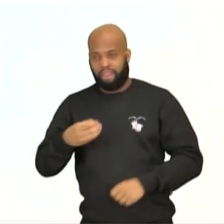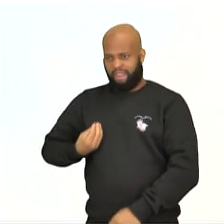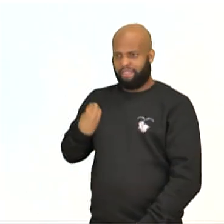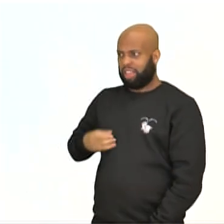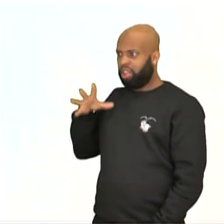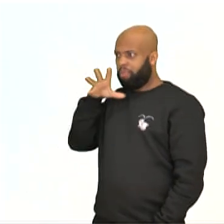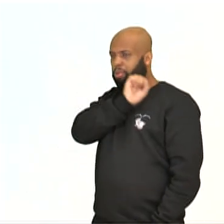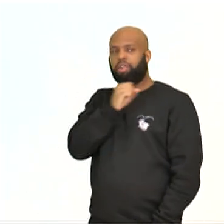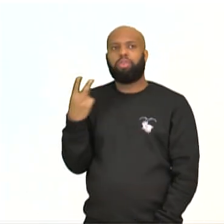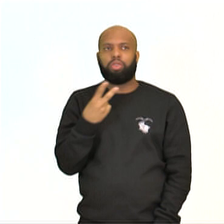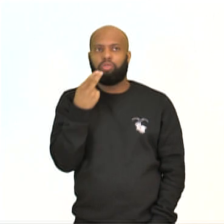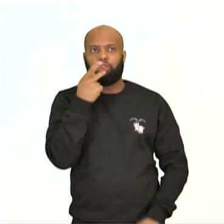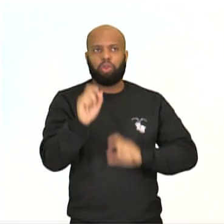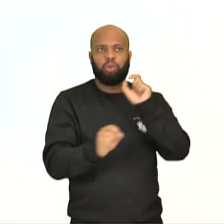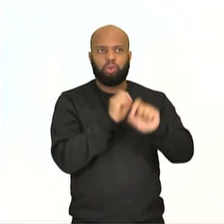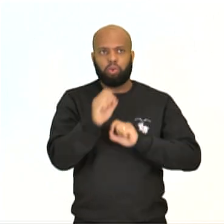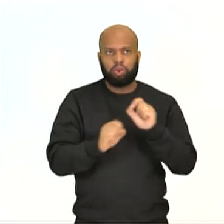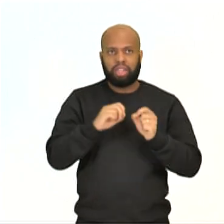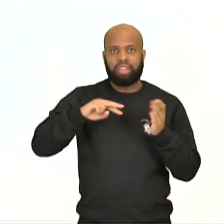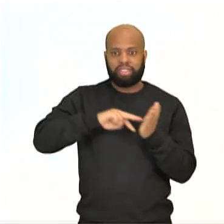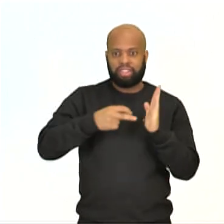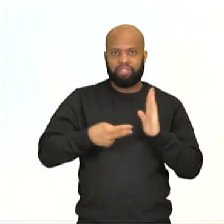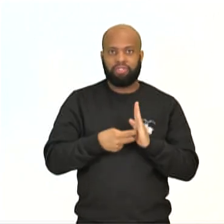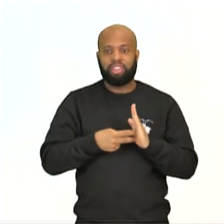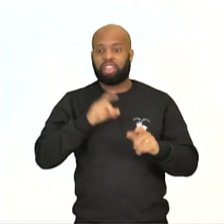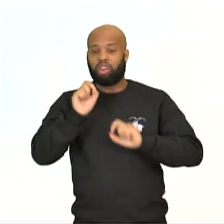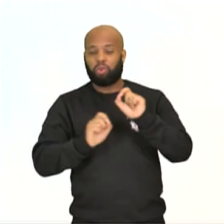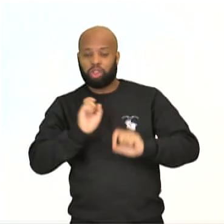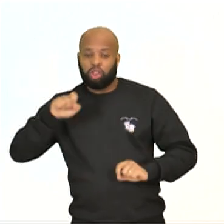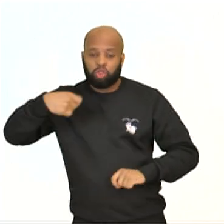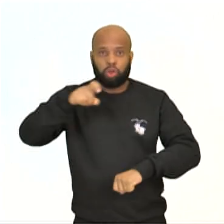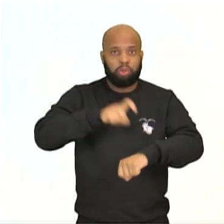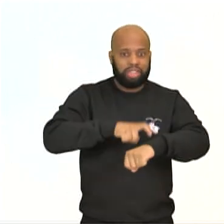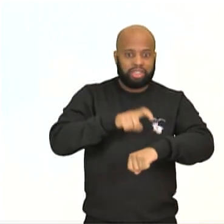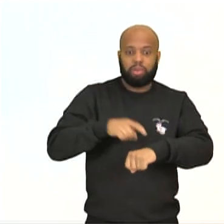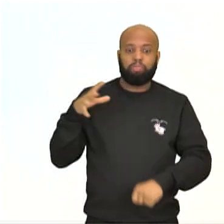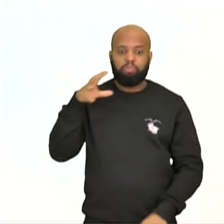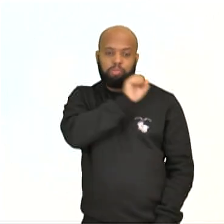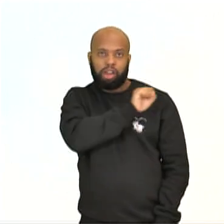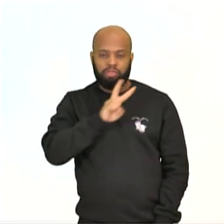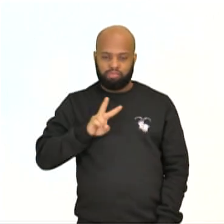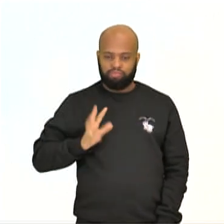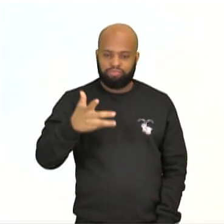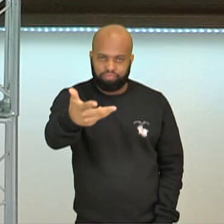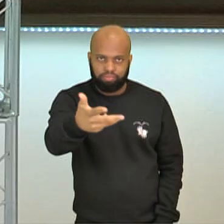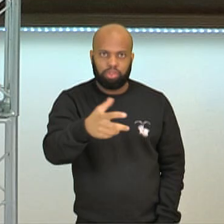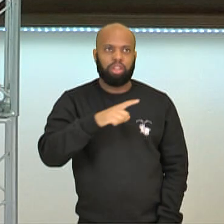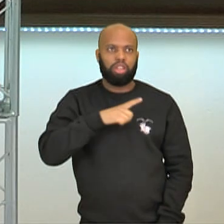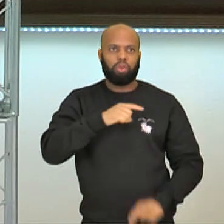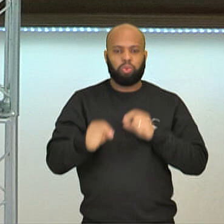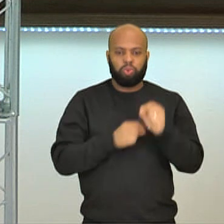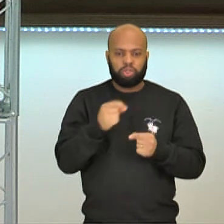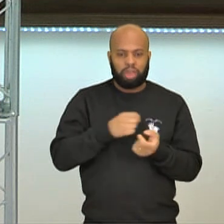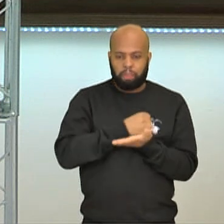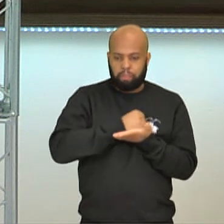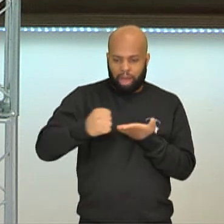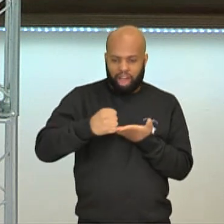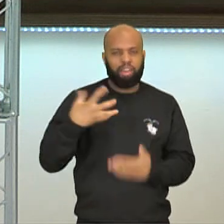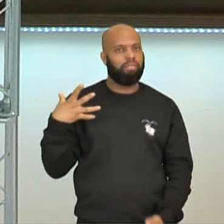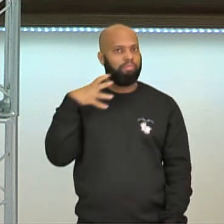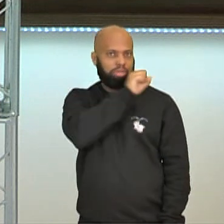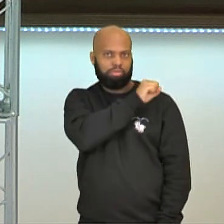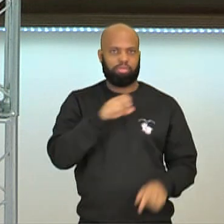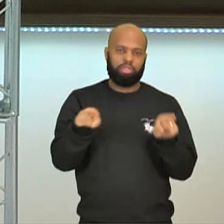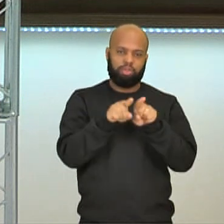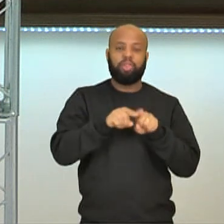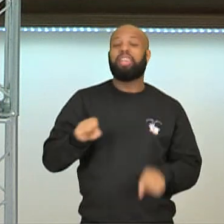dois estão falando da efemeridade do tempo, ou seja, o tempo é muito rápido, o tempo se dissolve rapidamente.